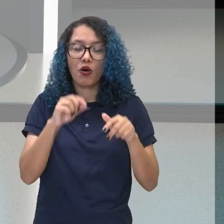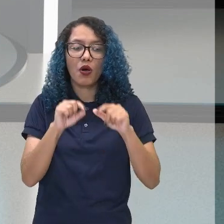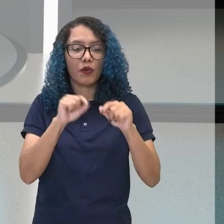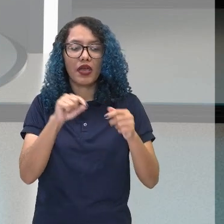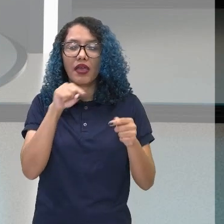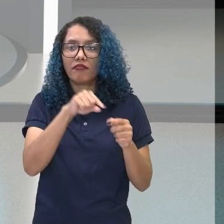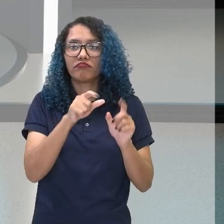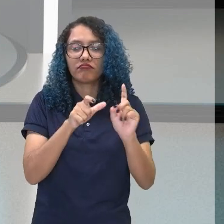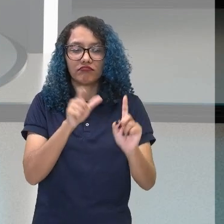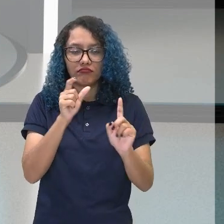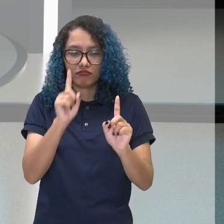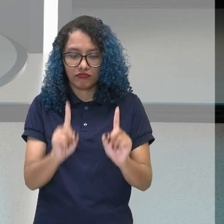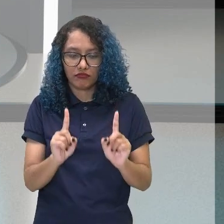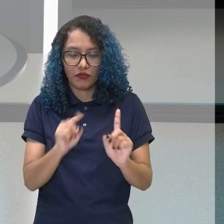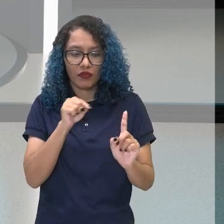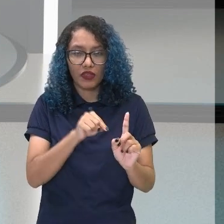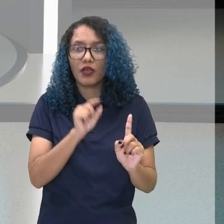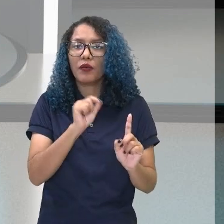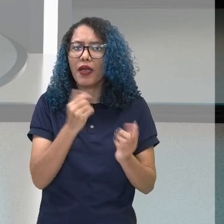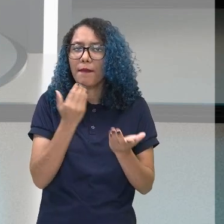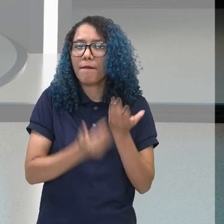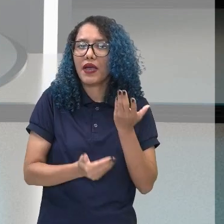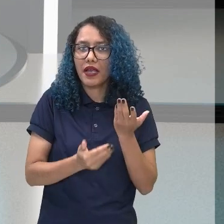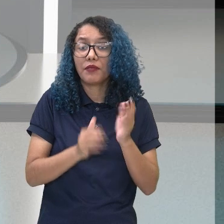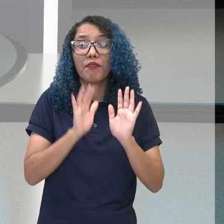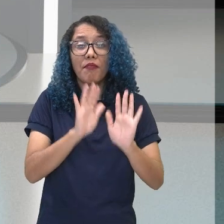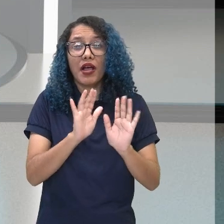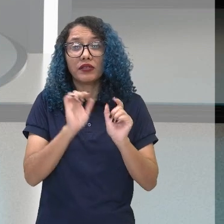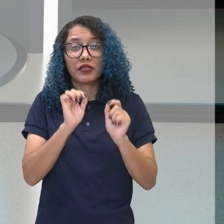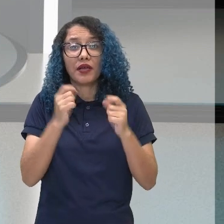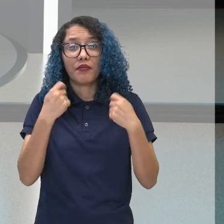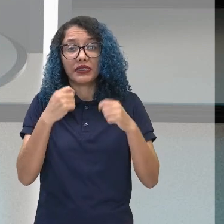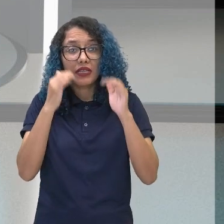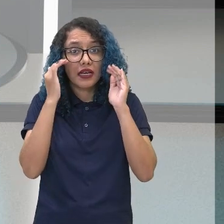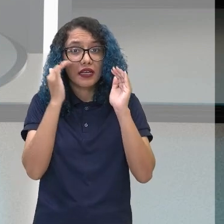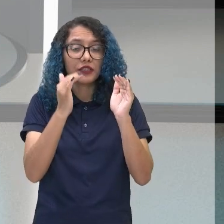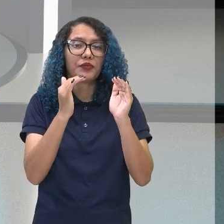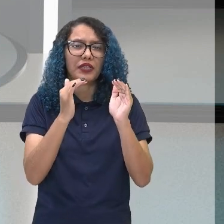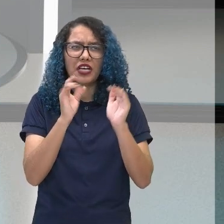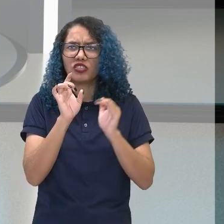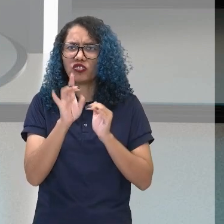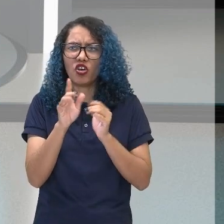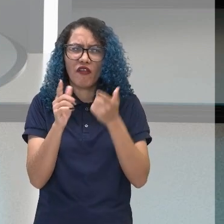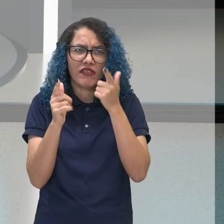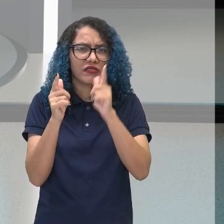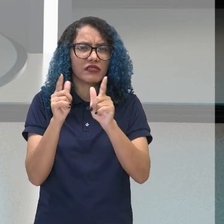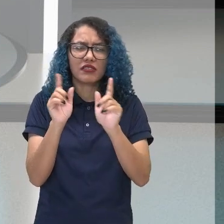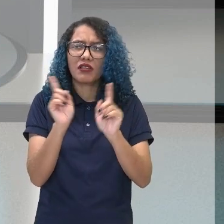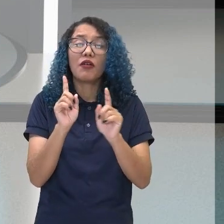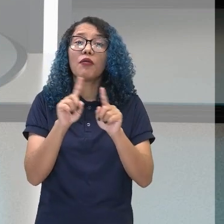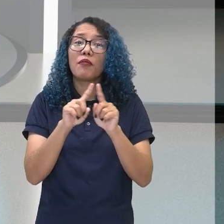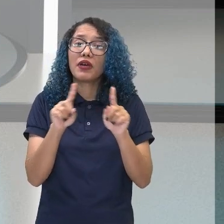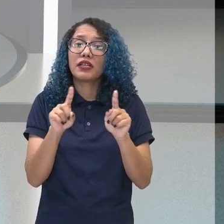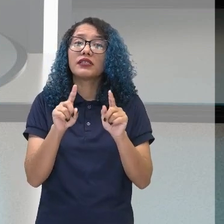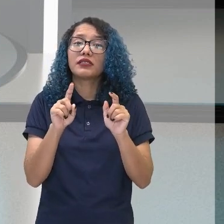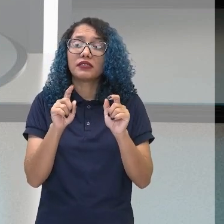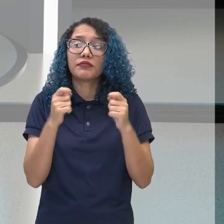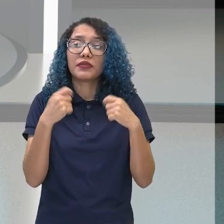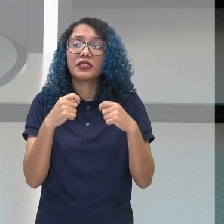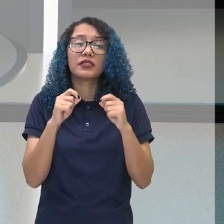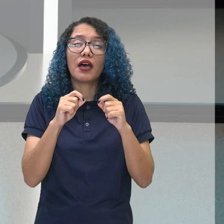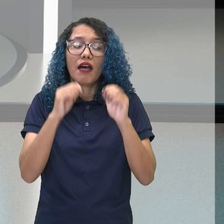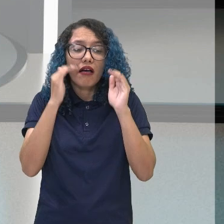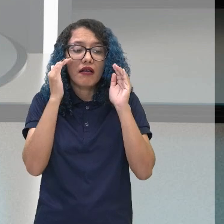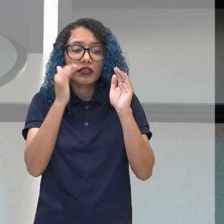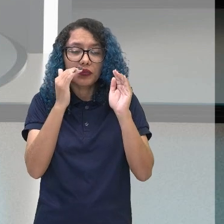regras. Lembrem, não é simplesmente ganhar, vencer. Eu preciso também respeitar as regras